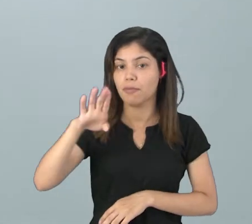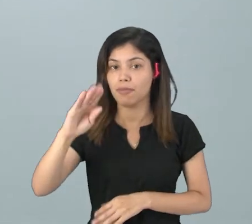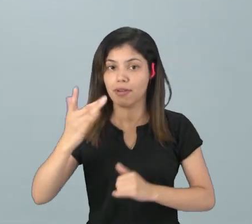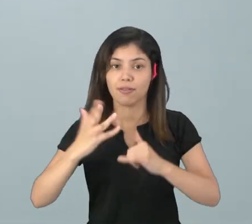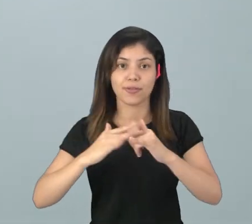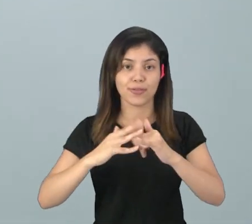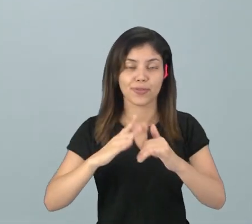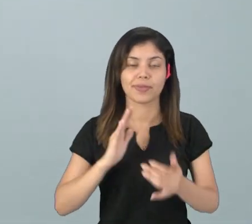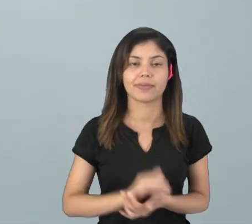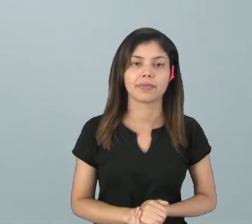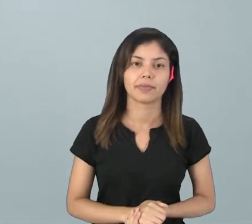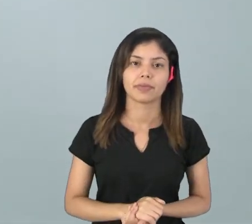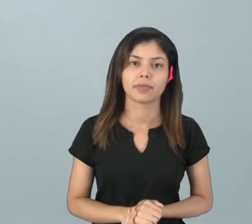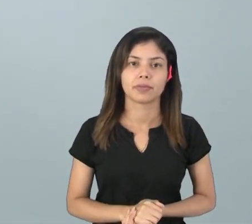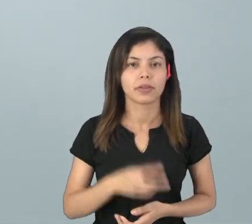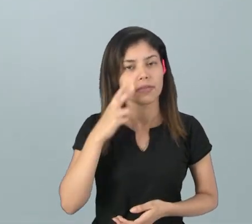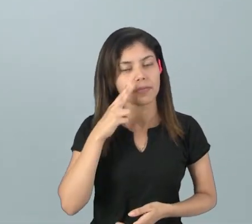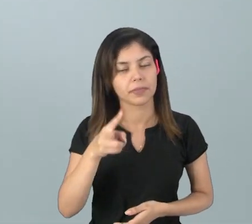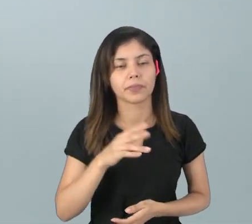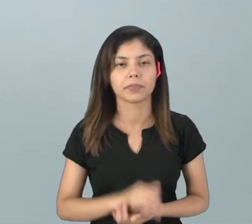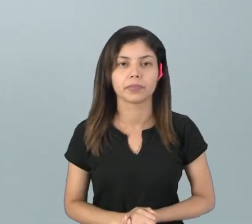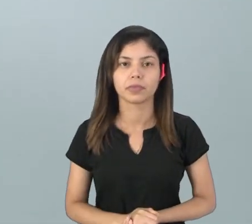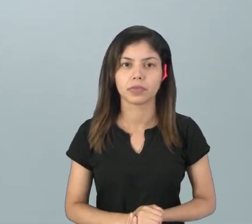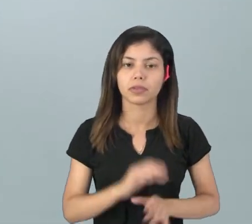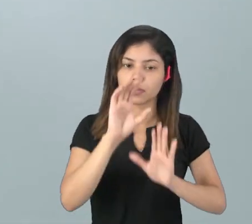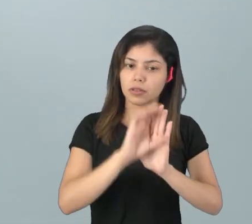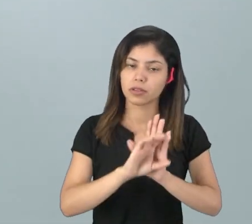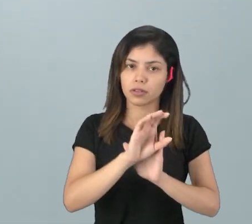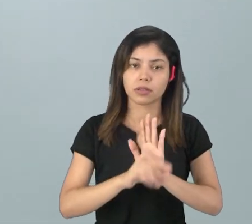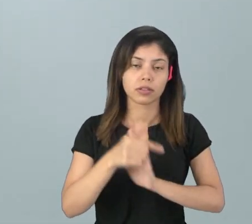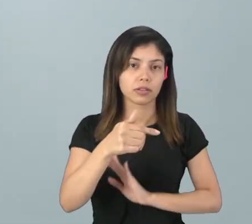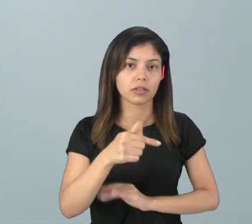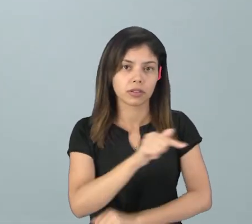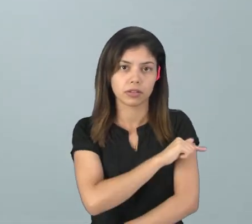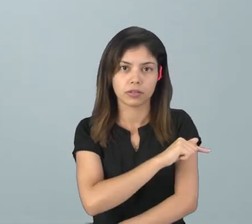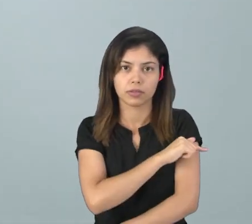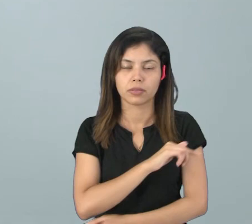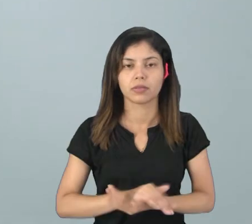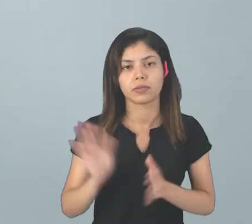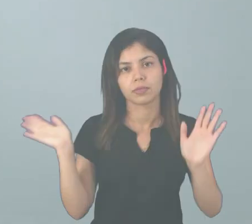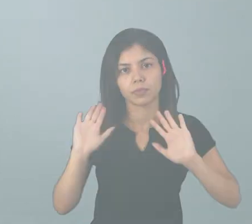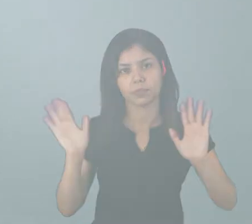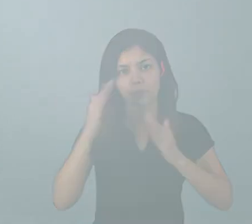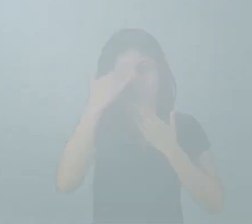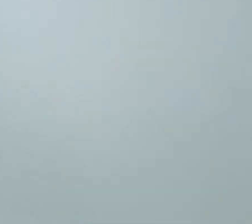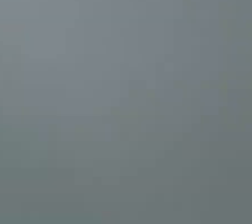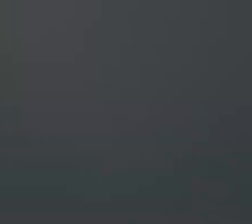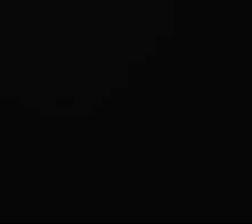ebaulaead.ce, e vá lá e acesse o conteúdo do 7º ano. Muito obrigado e um tchau.